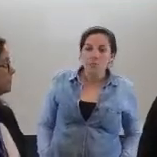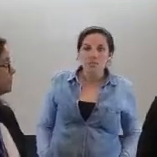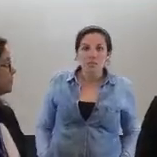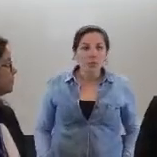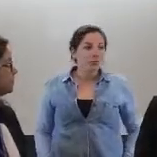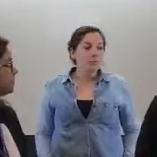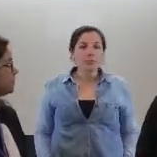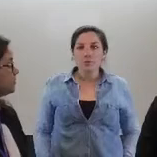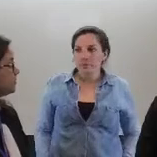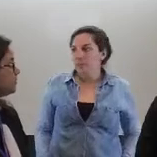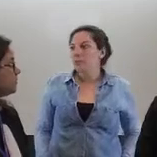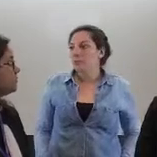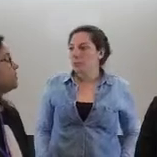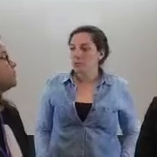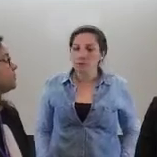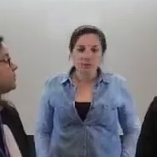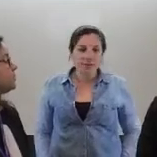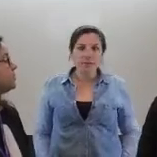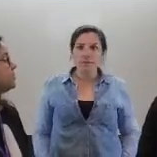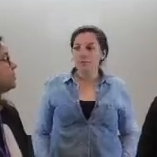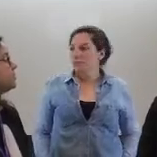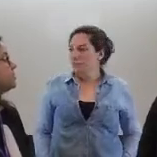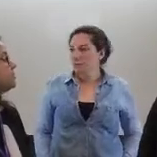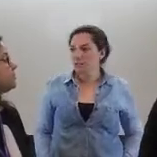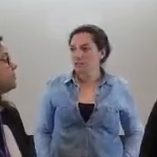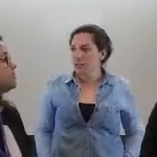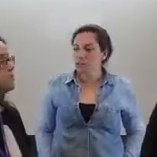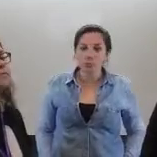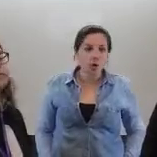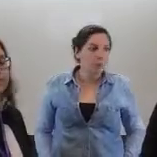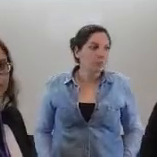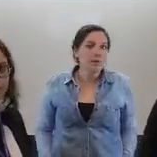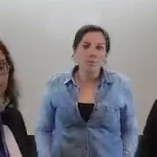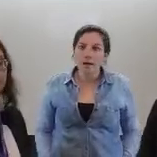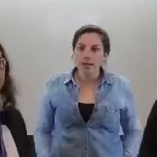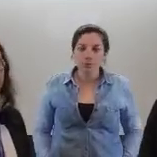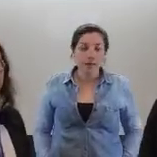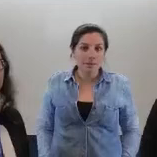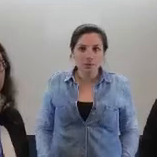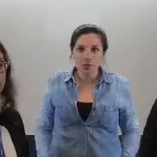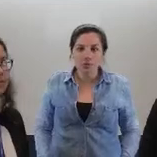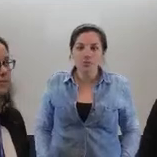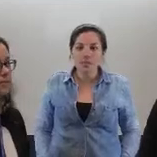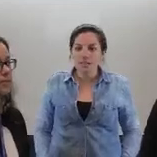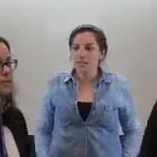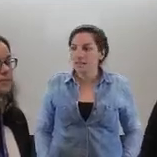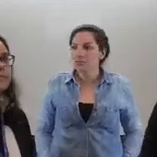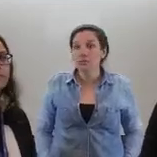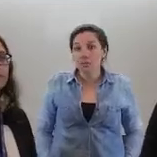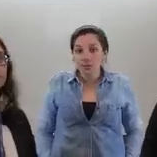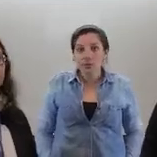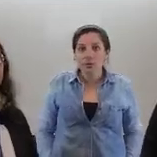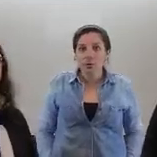curso. Mas daqui a pouco vão para um evento, vão para uma outra atividade, e nenhum evento recebe um trabalho, nada disso, sem